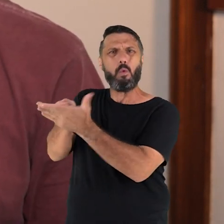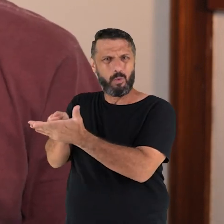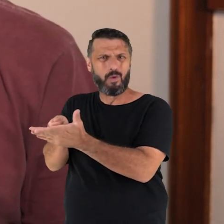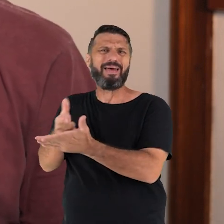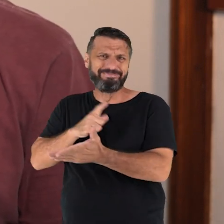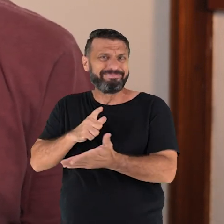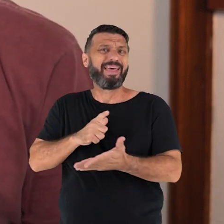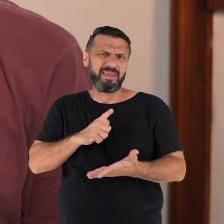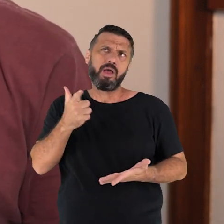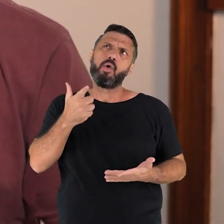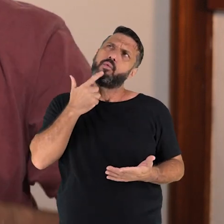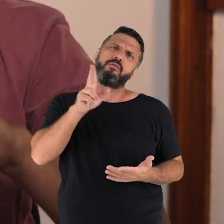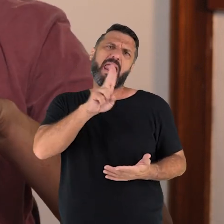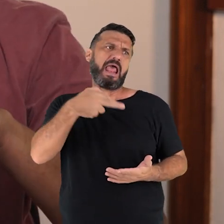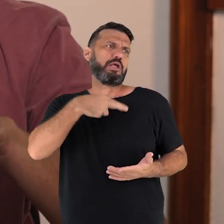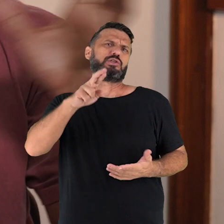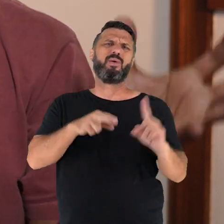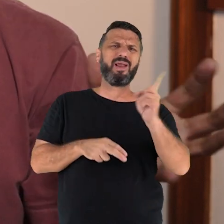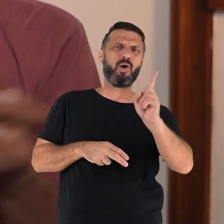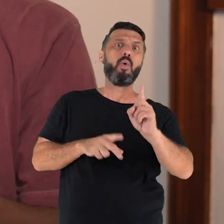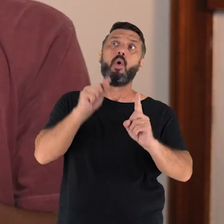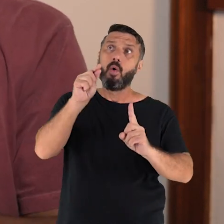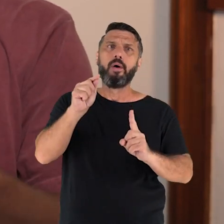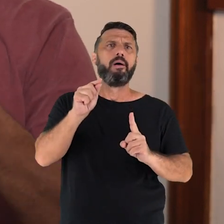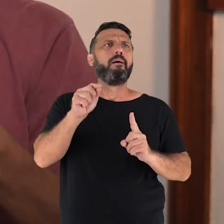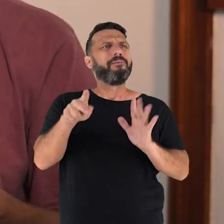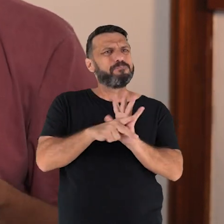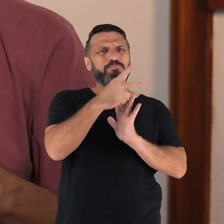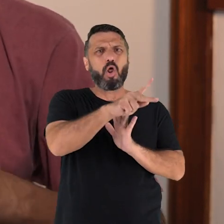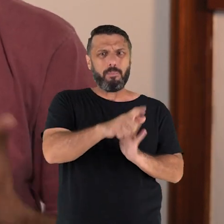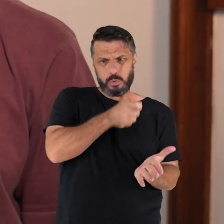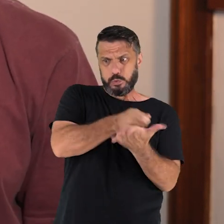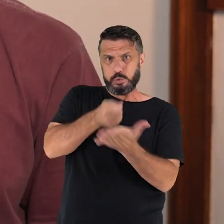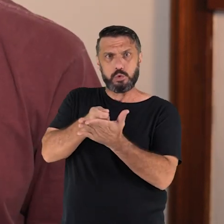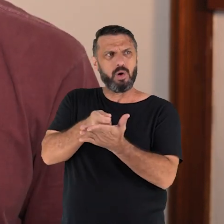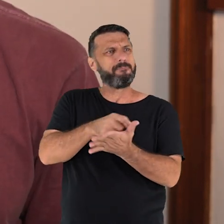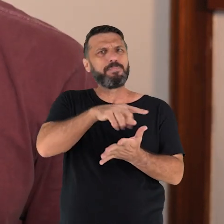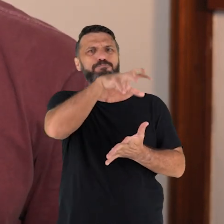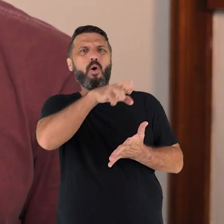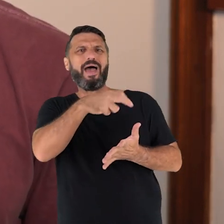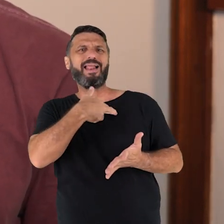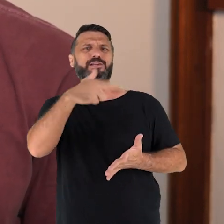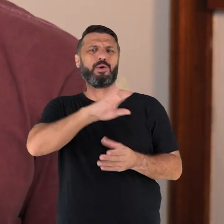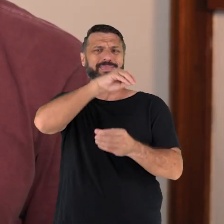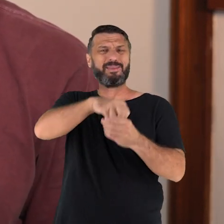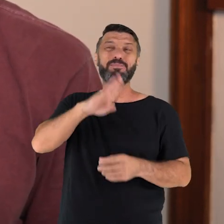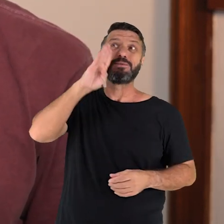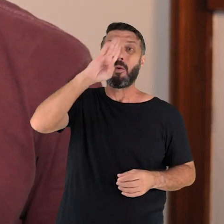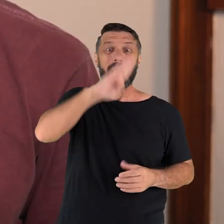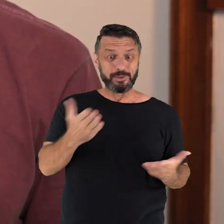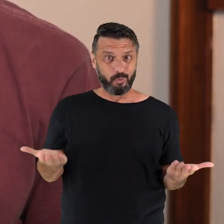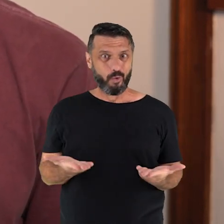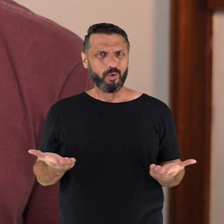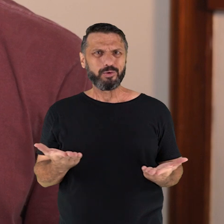fundamentalismo religioso provoca, não vou chamar religião, a religião capturada pelo fundamentalismo, especialmente no